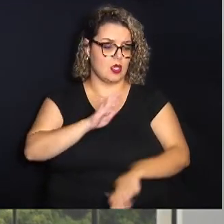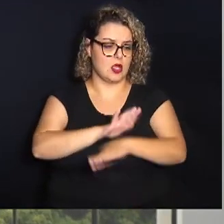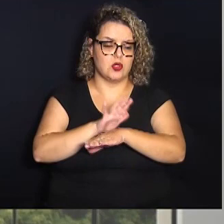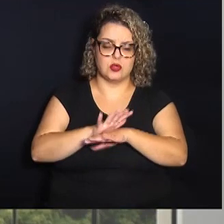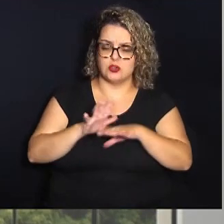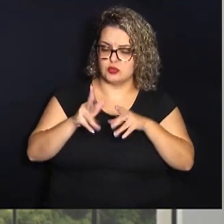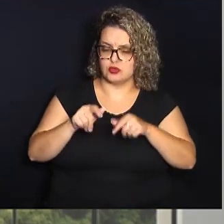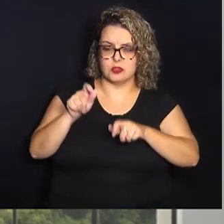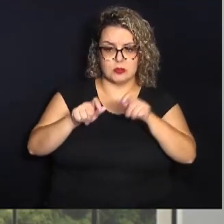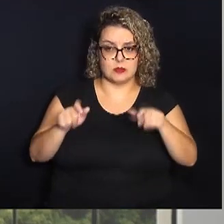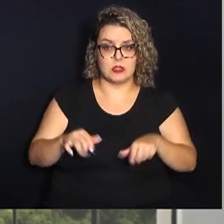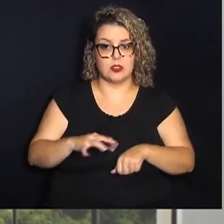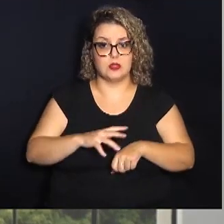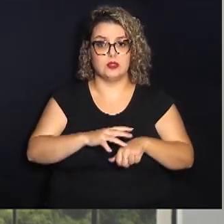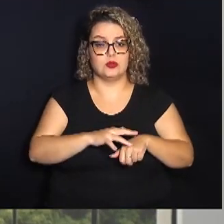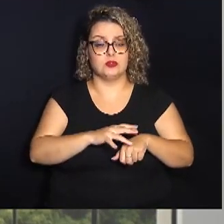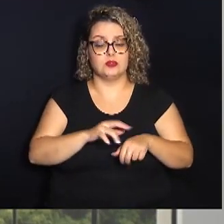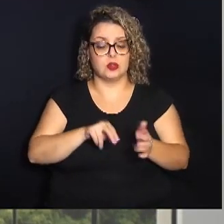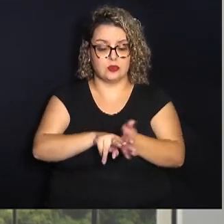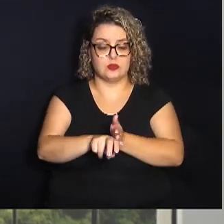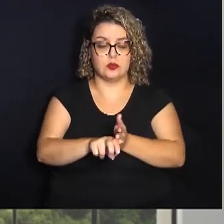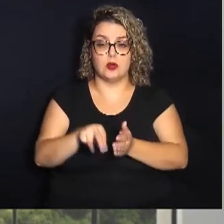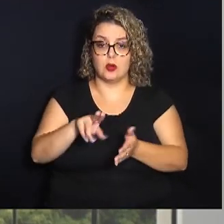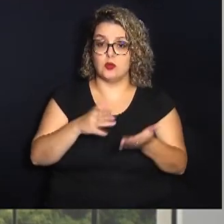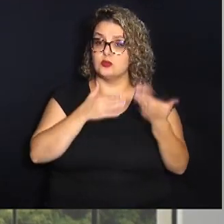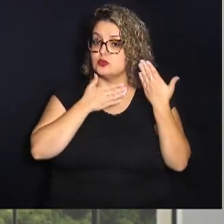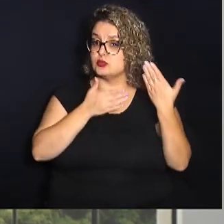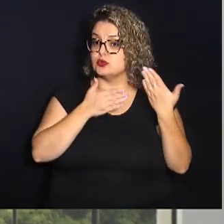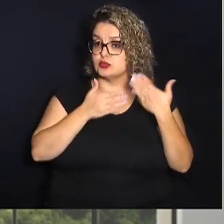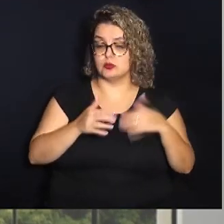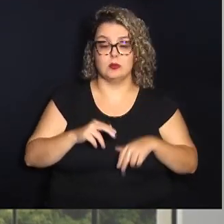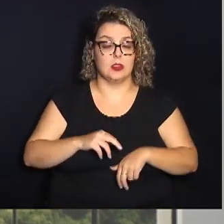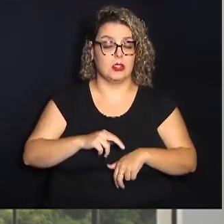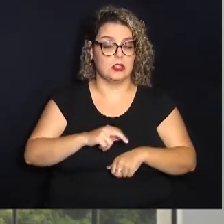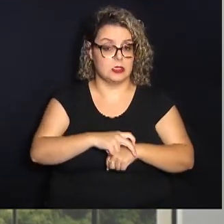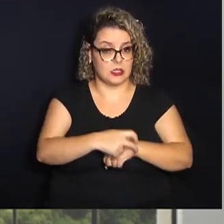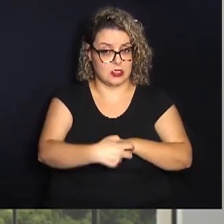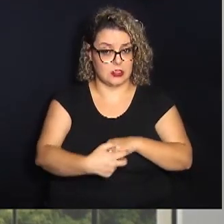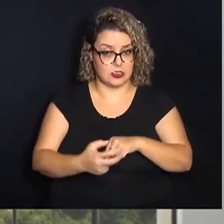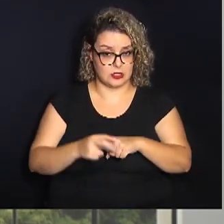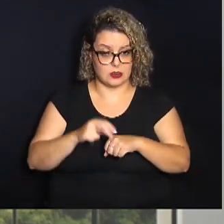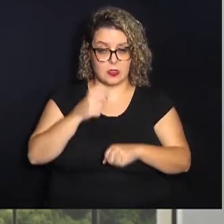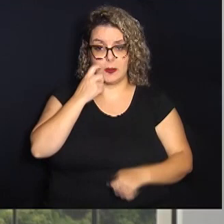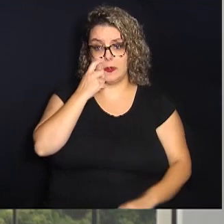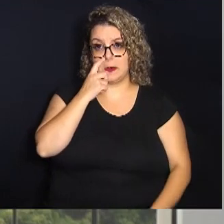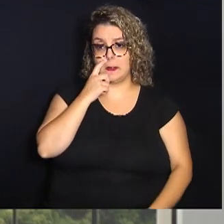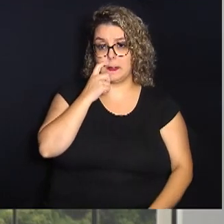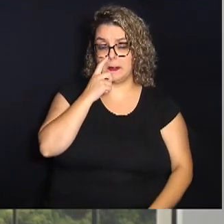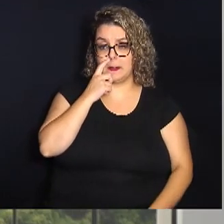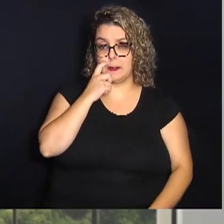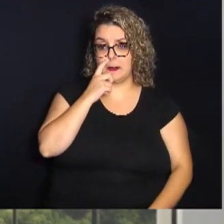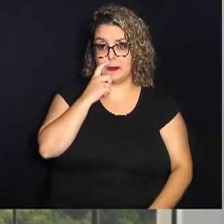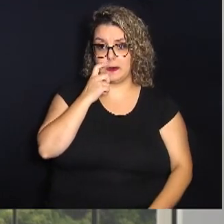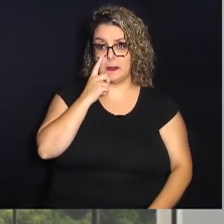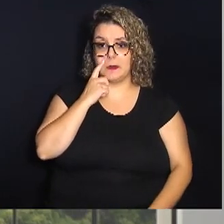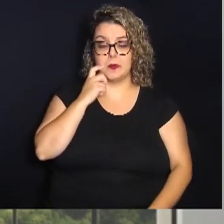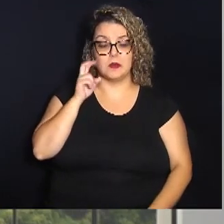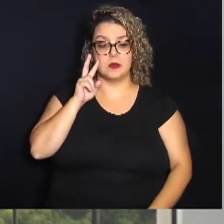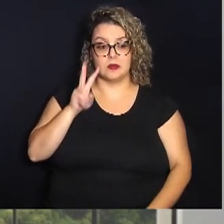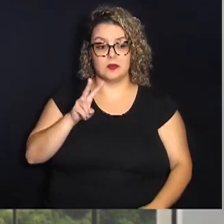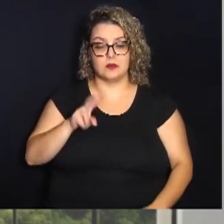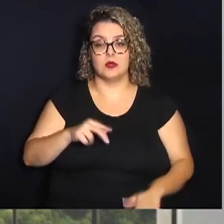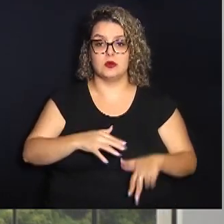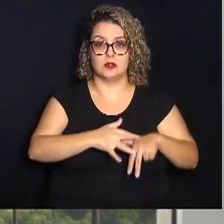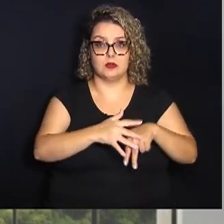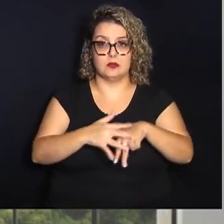pessoa diagnosticada ou com suspeita de dengue da doença e acompanha a condição do paciente. E, caso